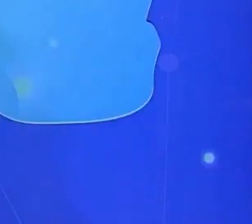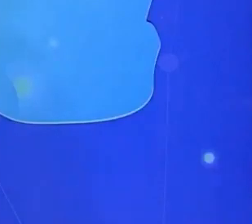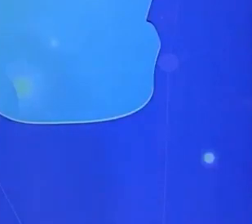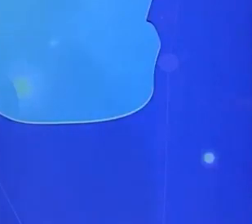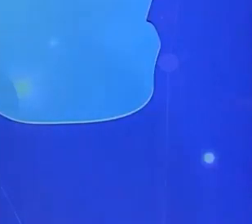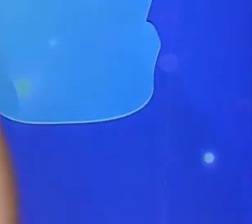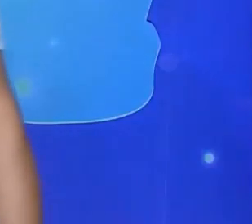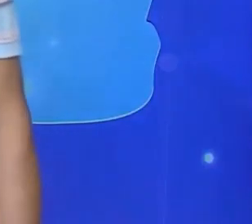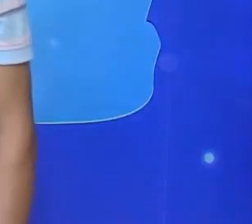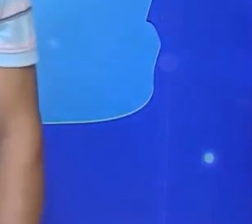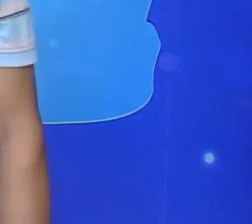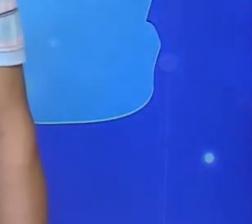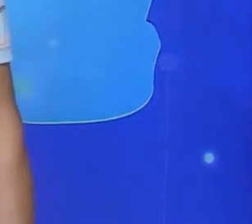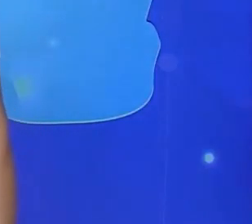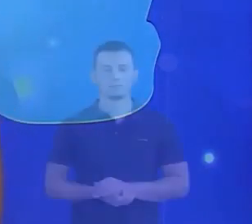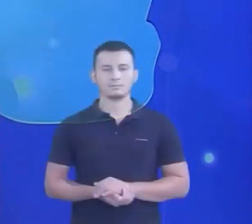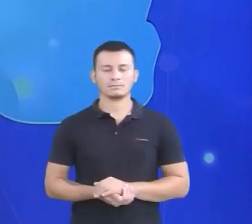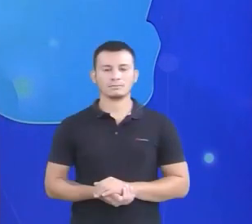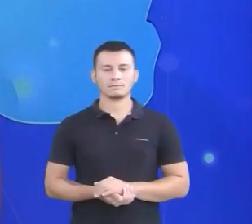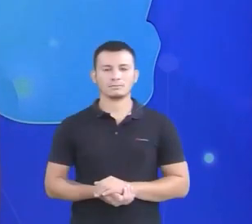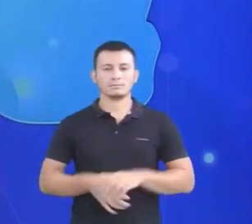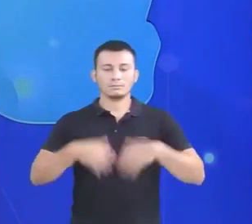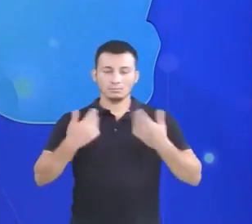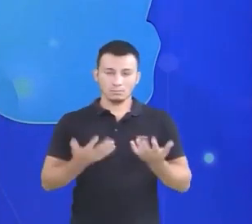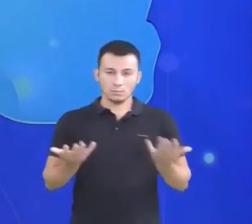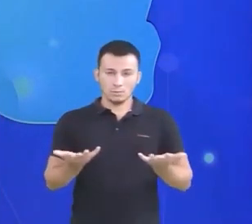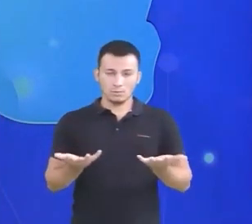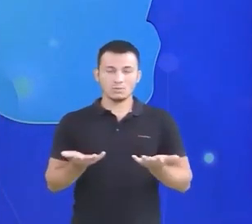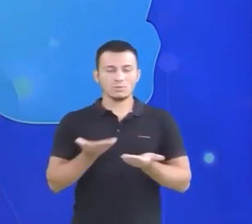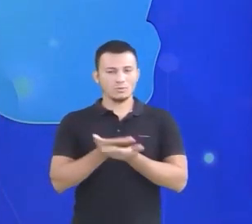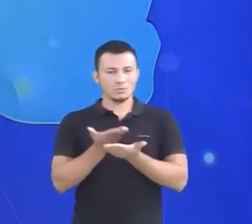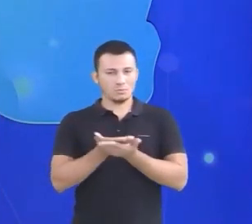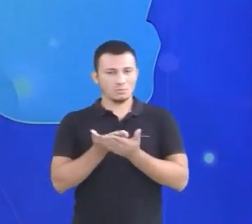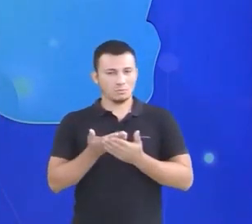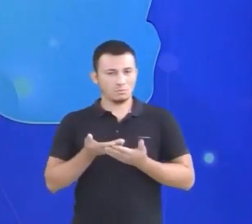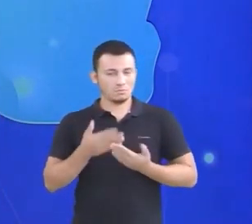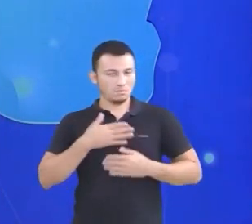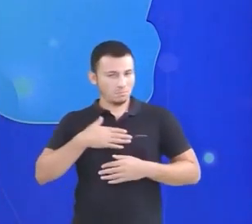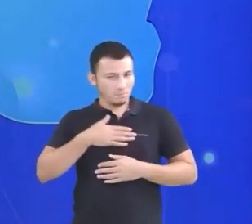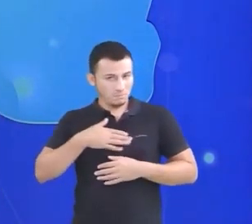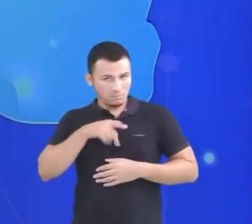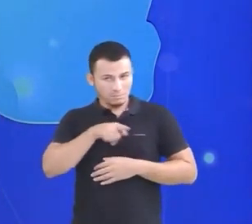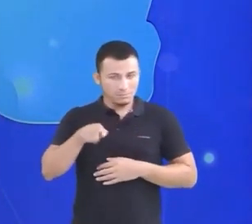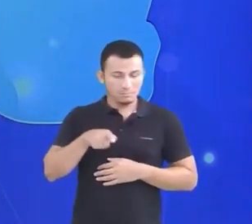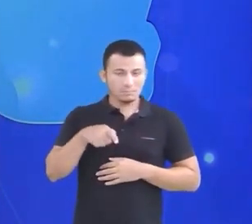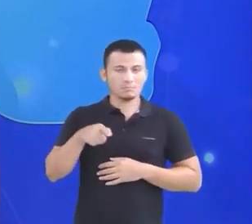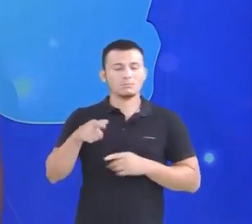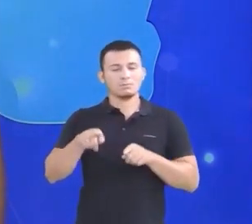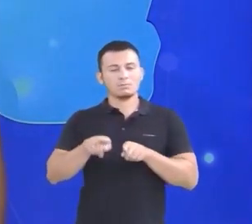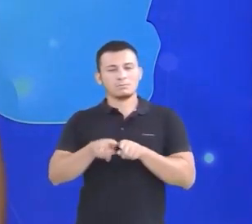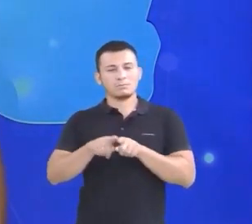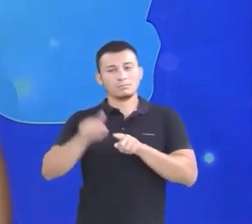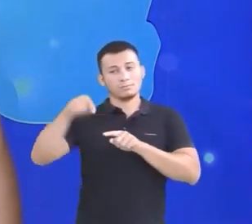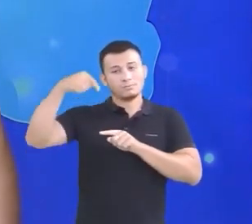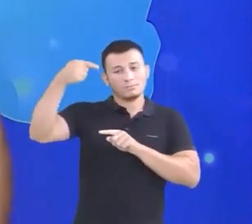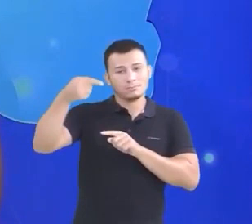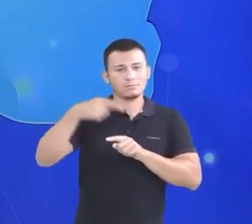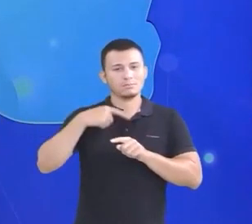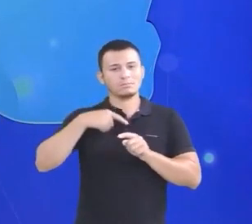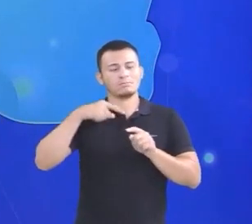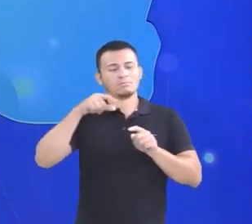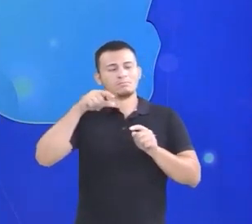Bom, pessoal, então essa foi a aula de hoje, eu espero que vocês tenham gostado. Assistam às próximas aulas, para a gente